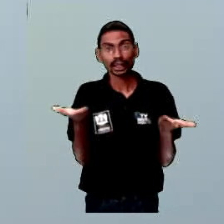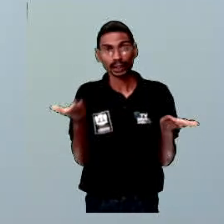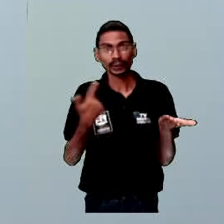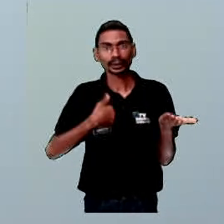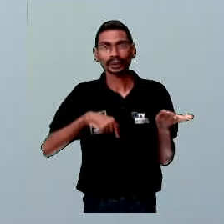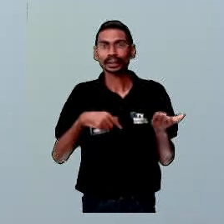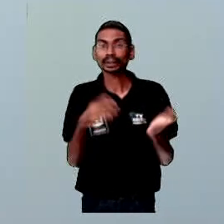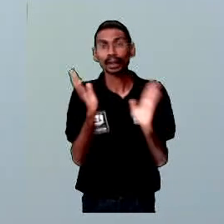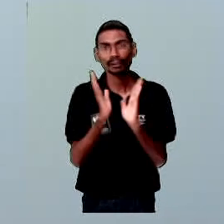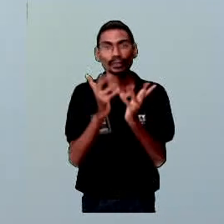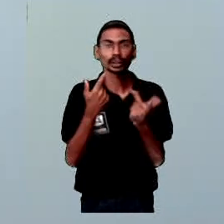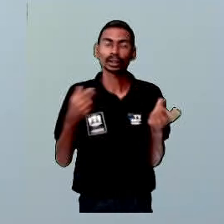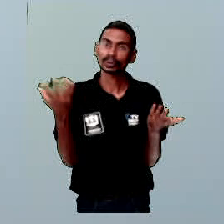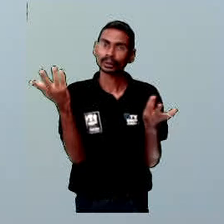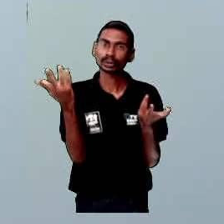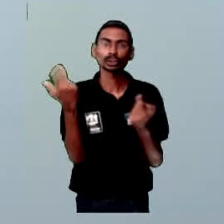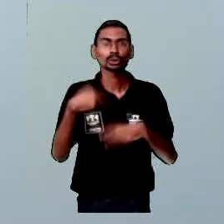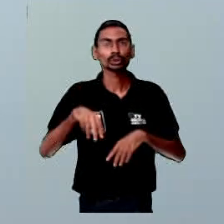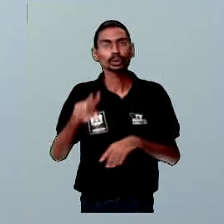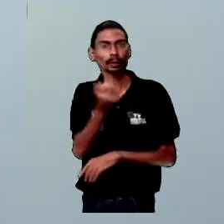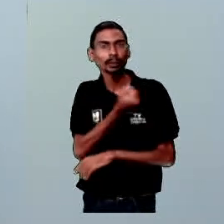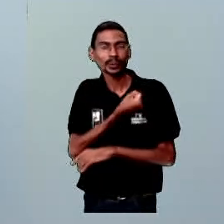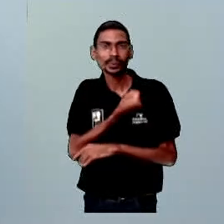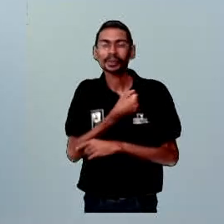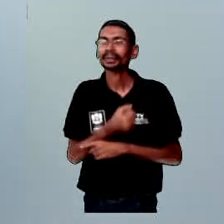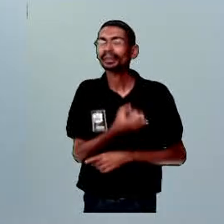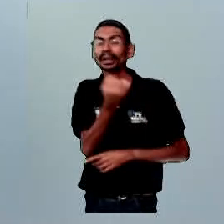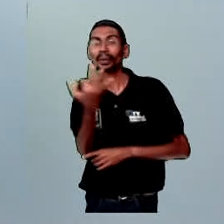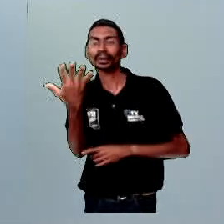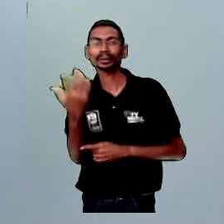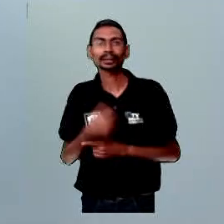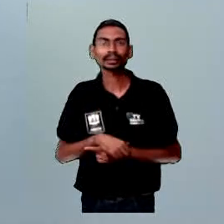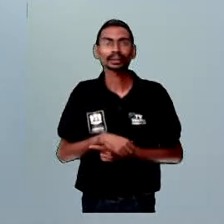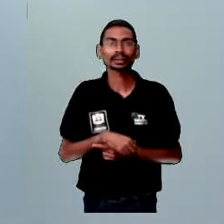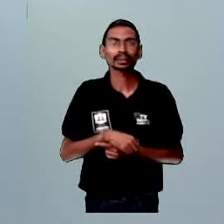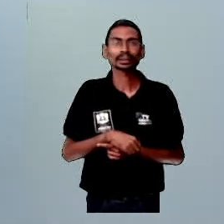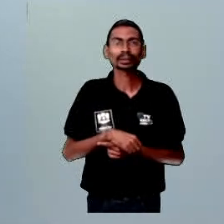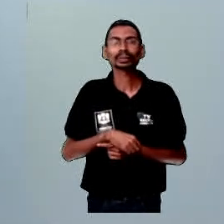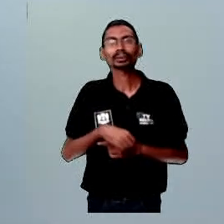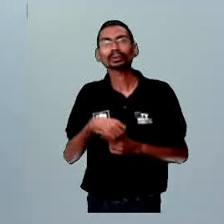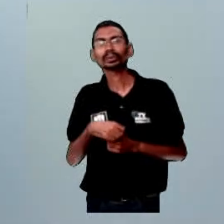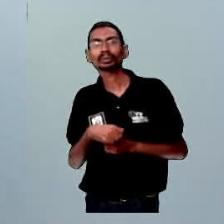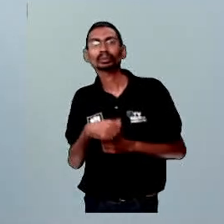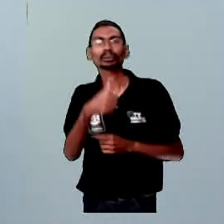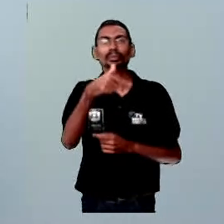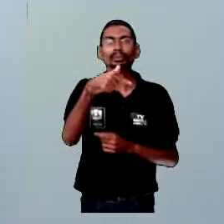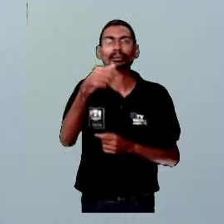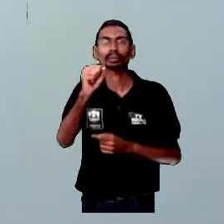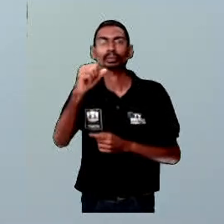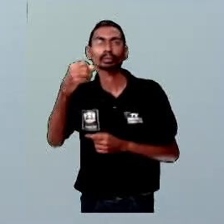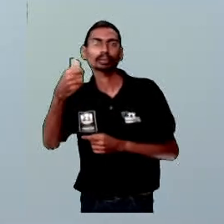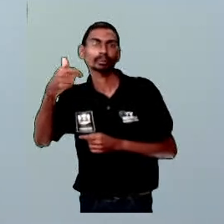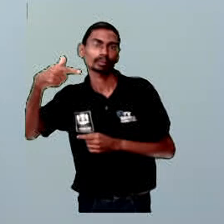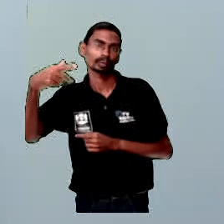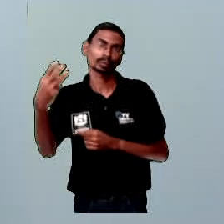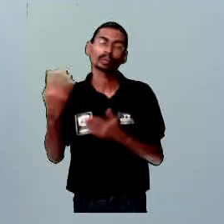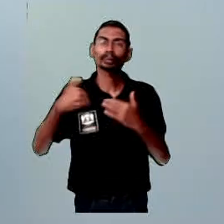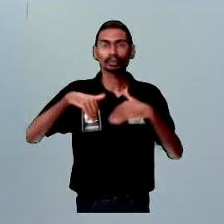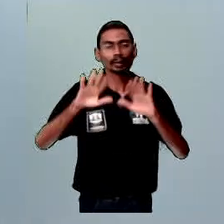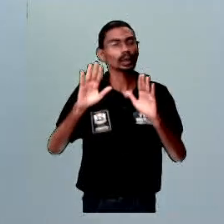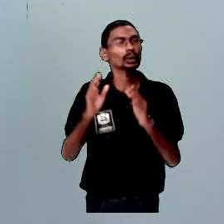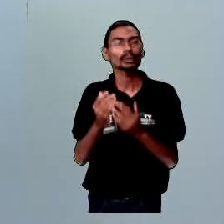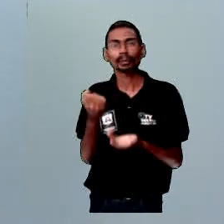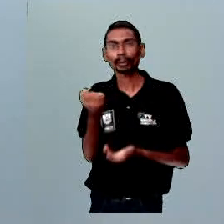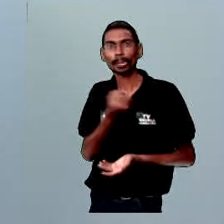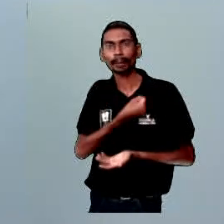representa quantidade. Então eu tenho 10, 11, 12, todos os números de maneira infinita, né? Aqui a gente pode